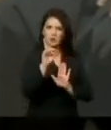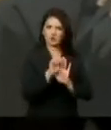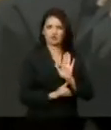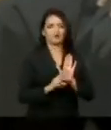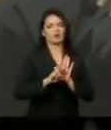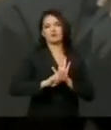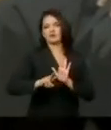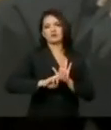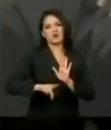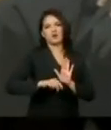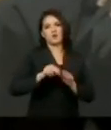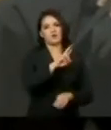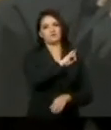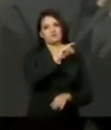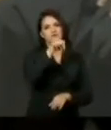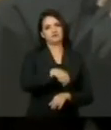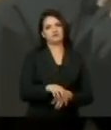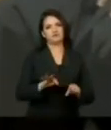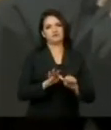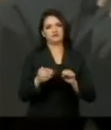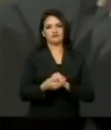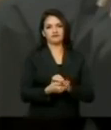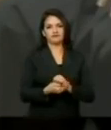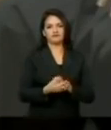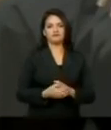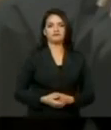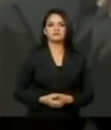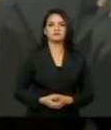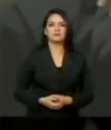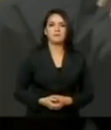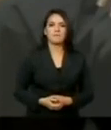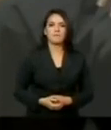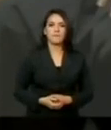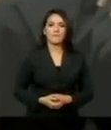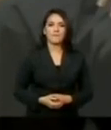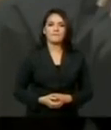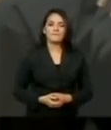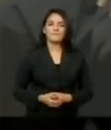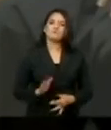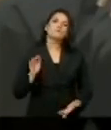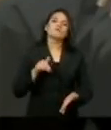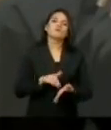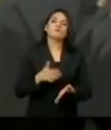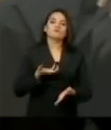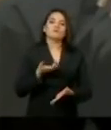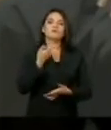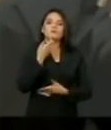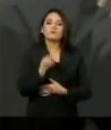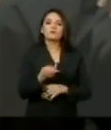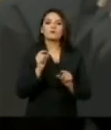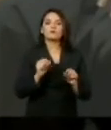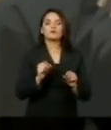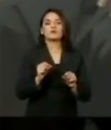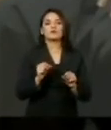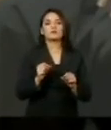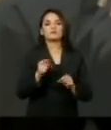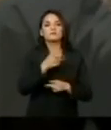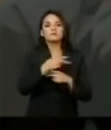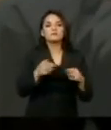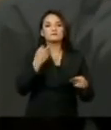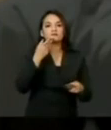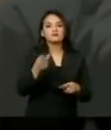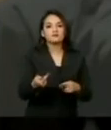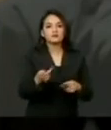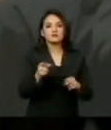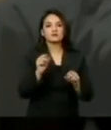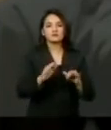disse nilo batista e eugenio raúl zaffaroni por fim eu quero endereçar os argumentos que falam sobre a censura que o